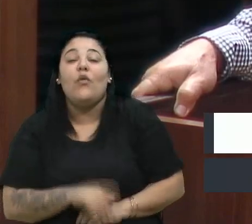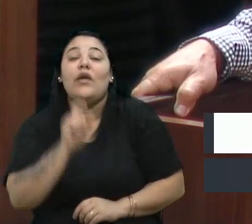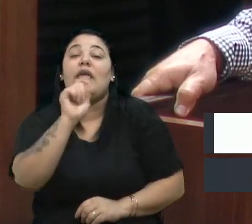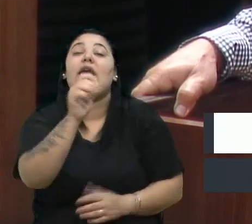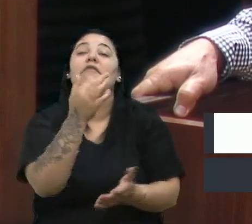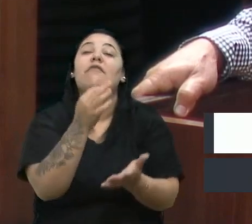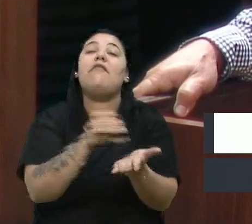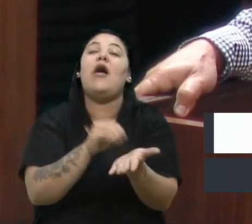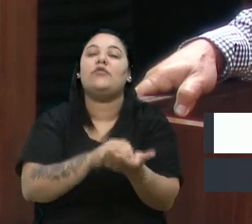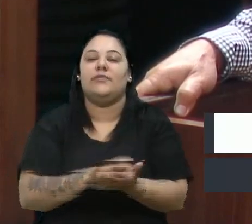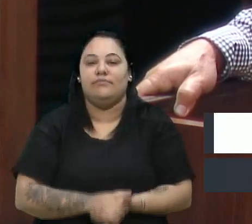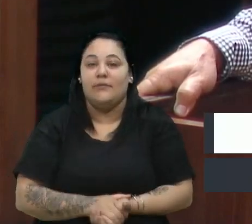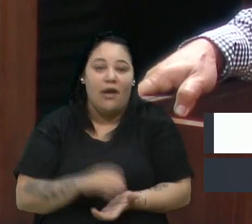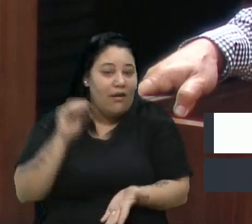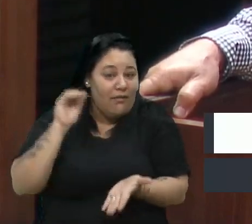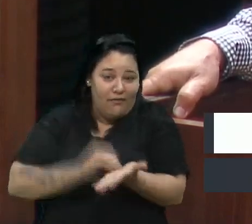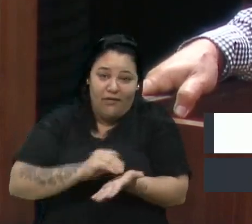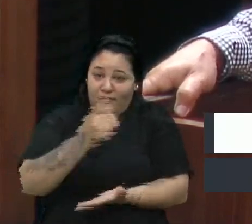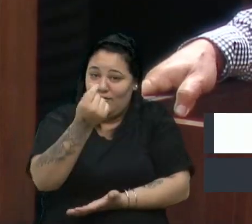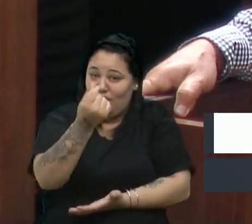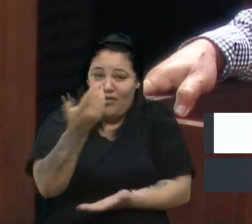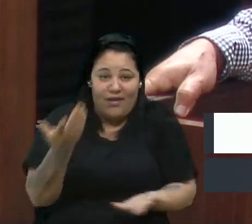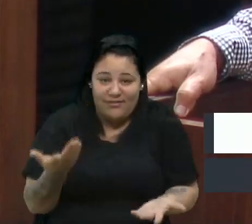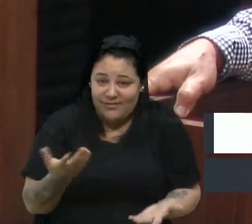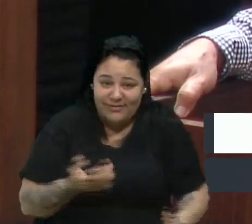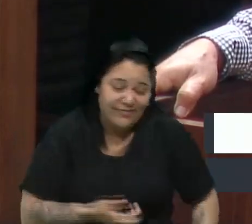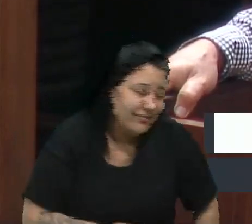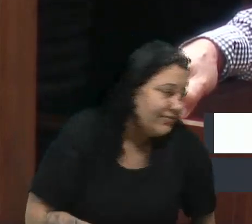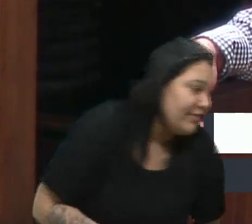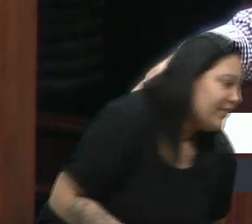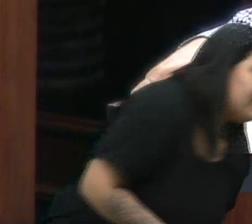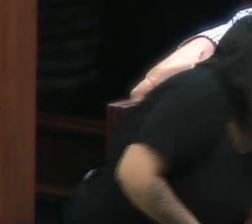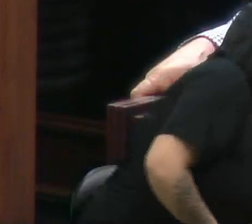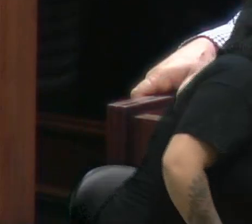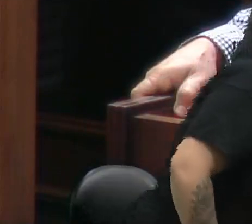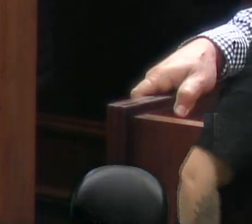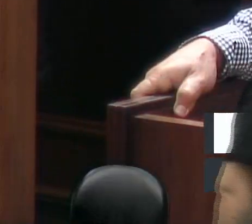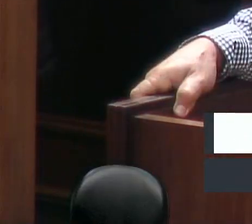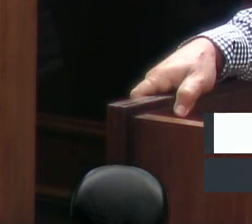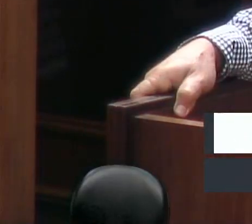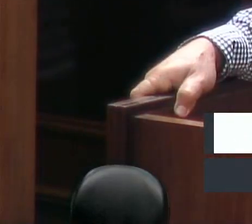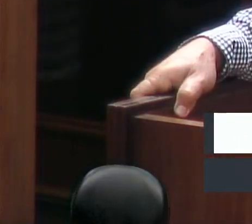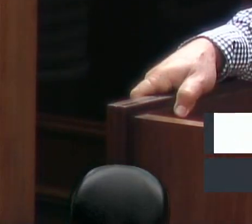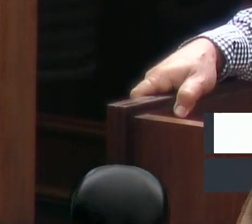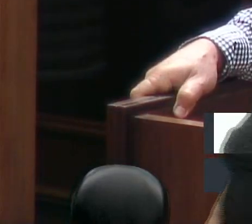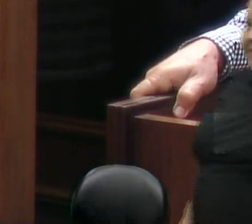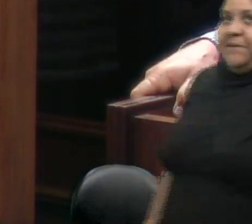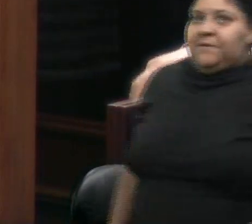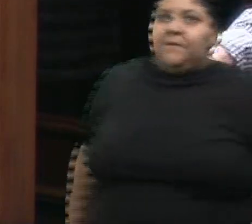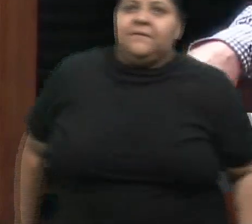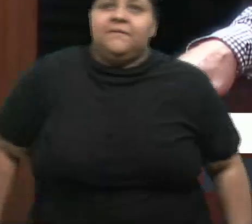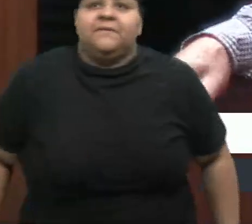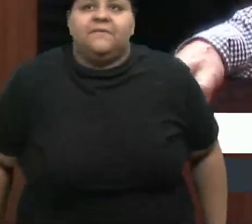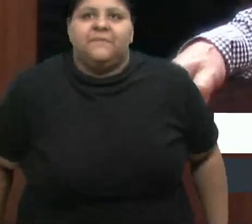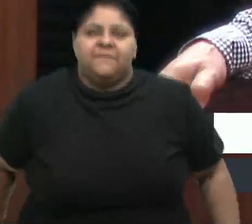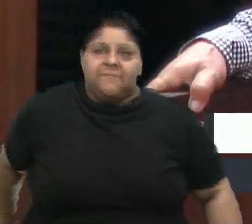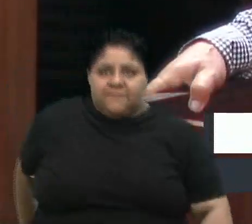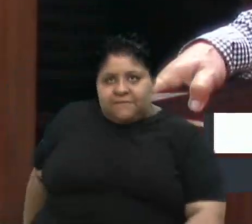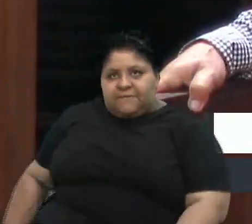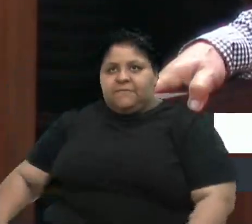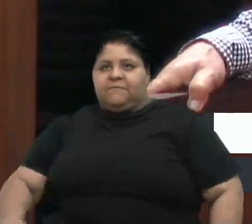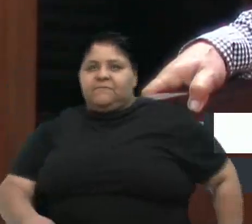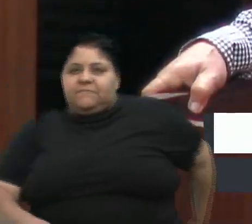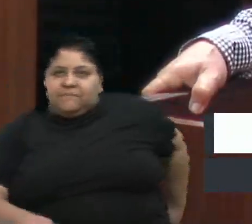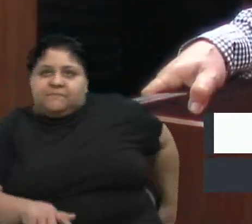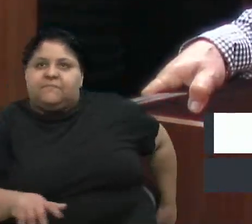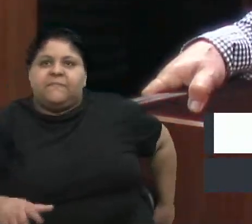recurso. Diante de dificuldades, educação, como o Leandro está lutando muito, diante de dificuldades de saúde